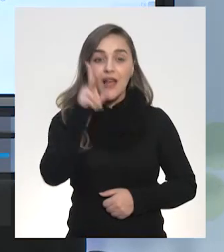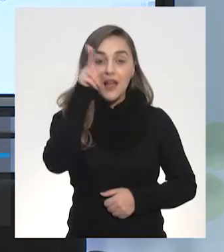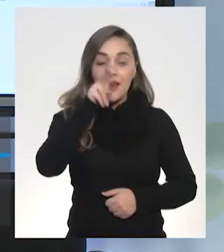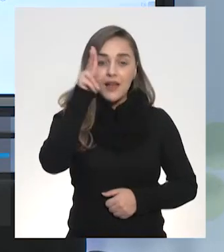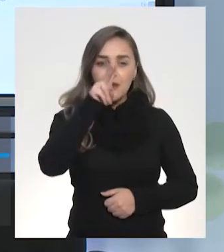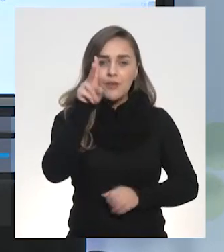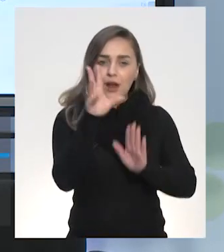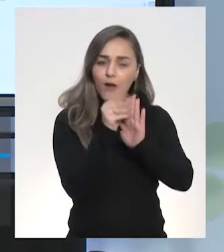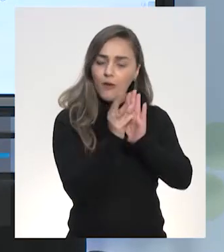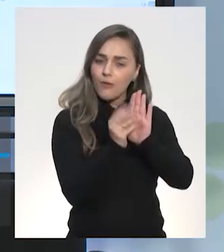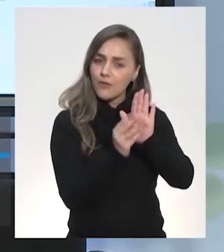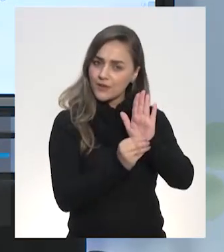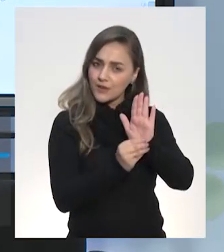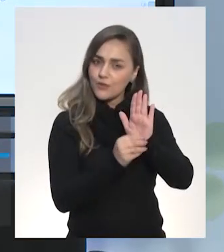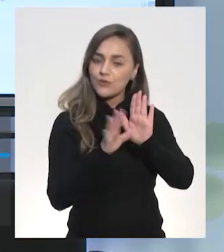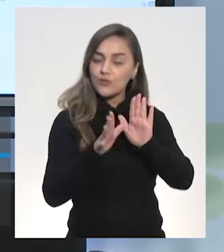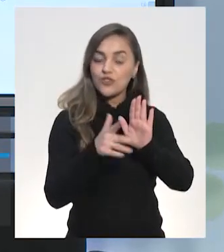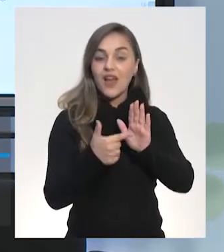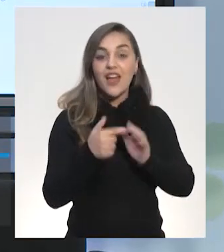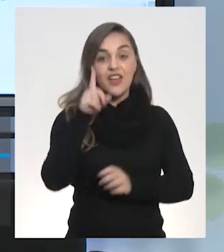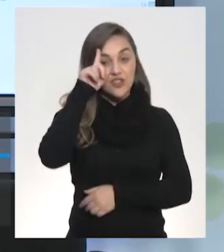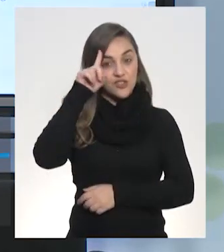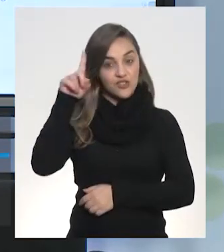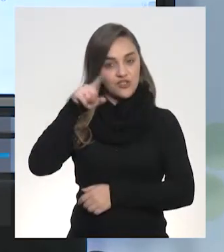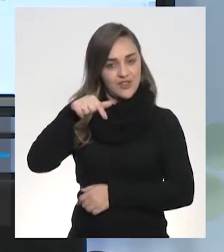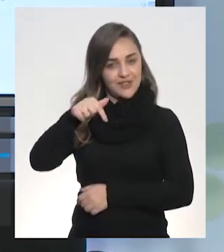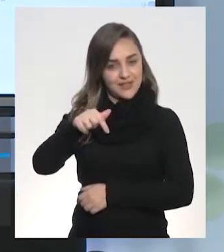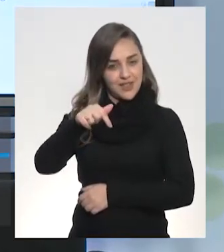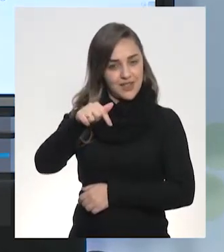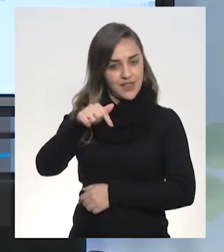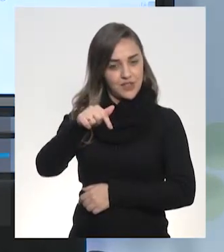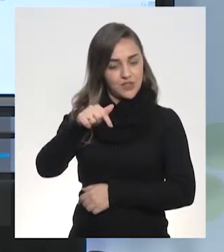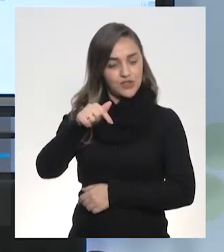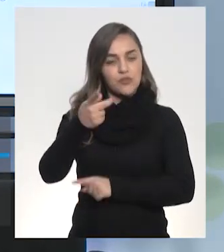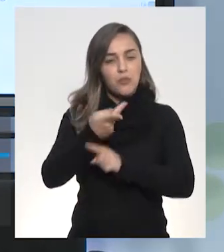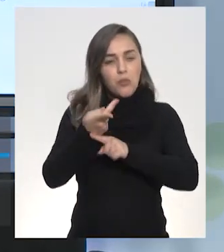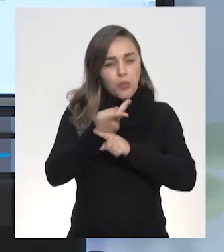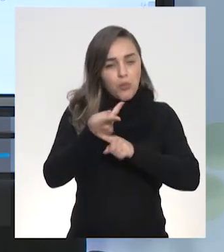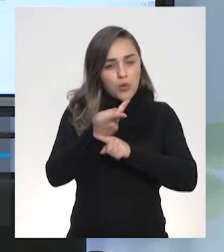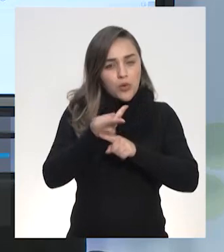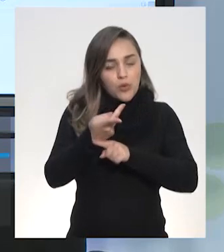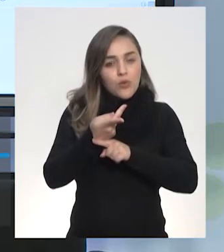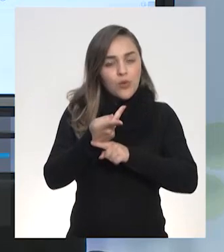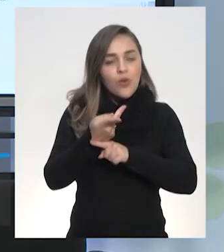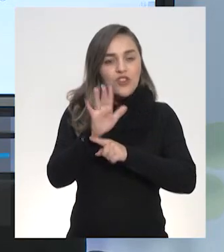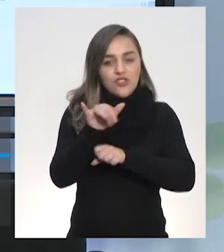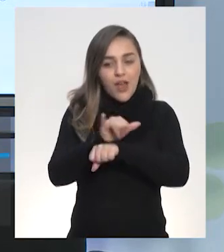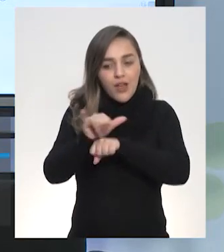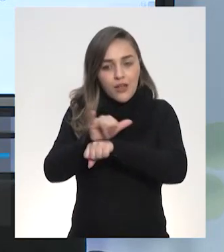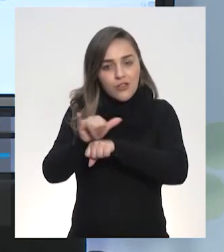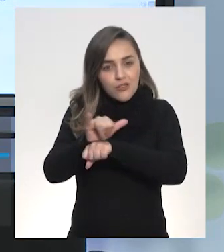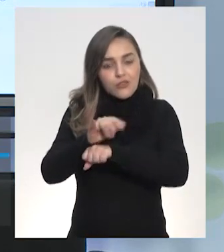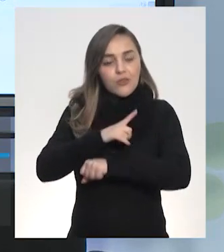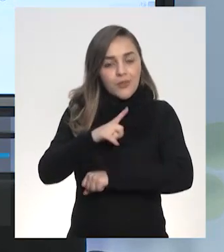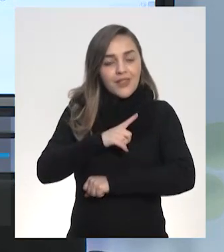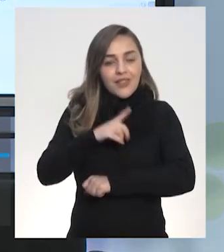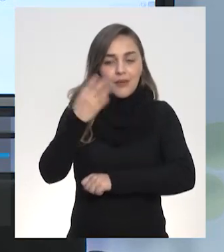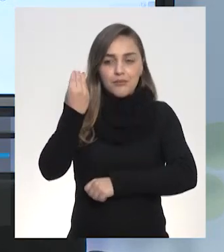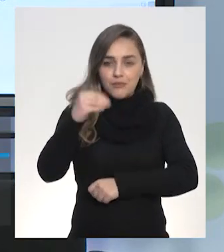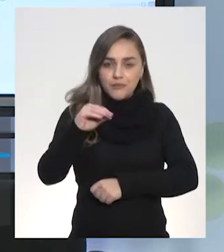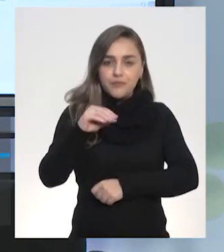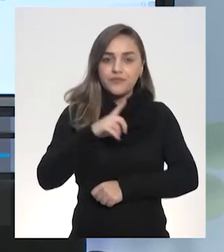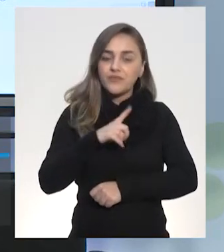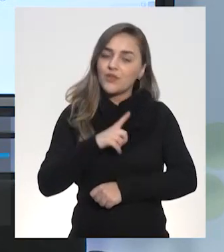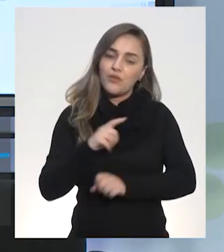assunto, a gente falou lá no dia 7, procura lá no repositório de aulas, tem também no YouTube, você tem a aula, a gente não vai exibir a aula de